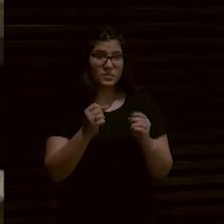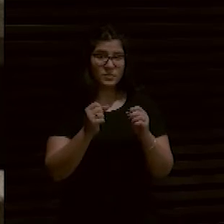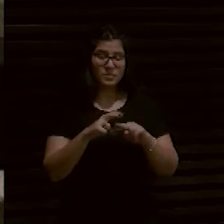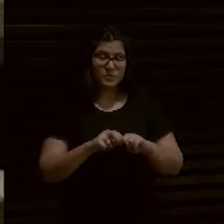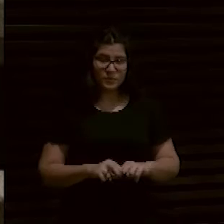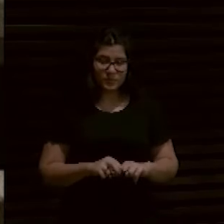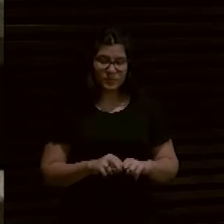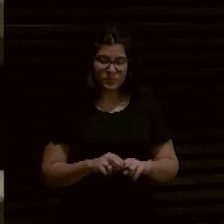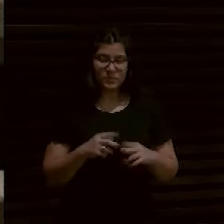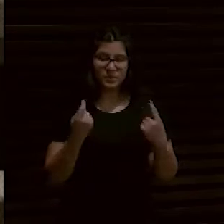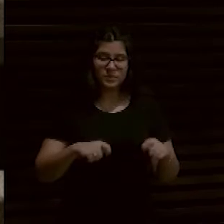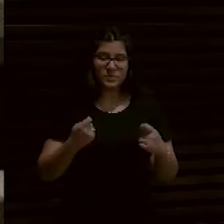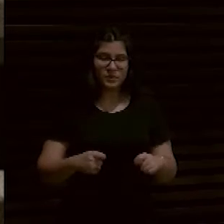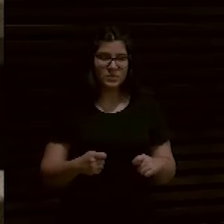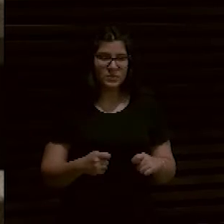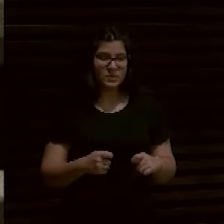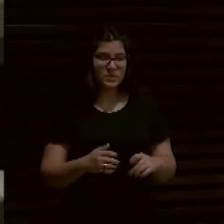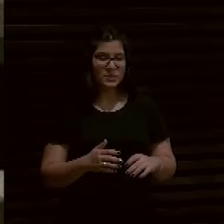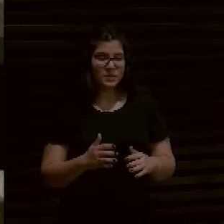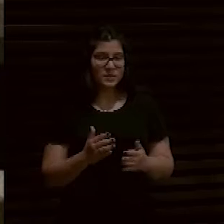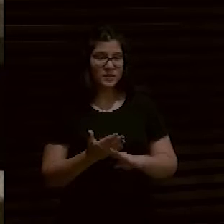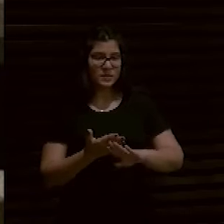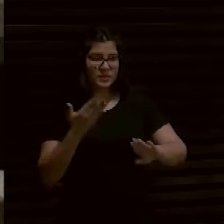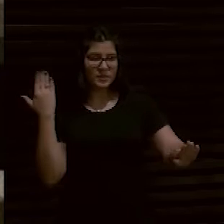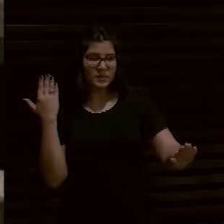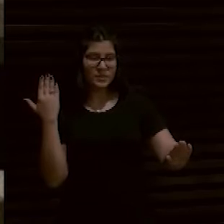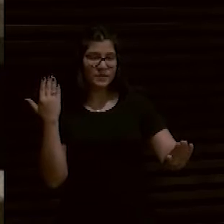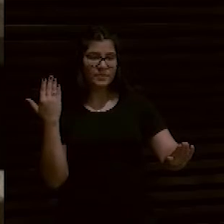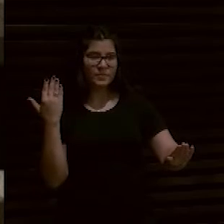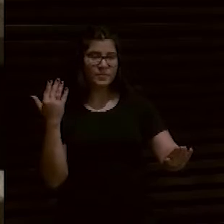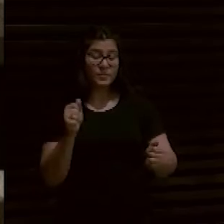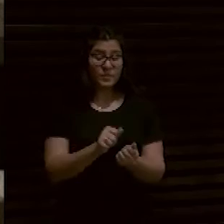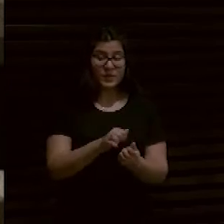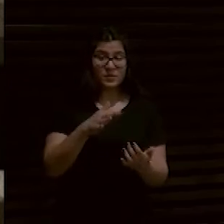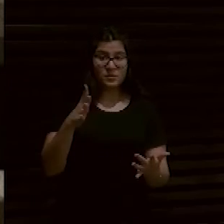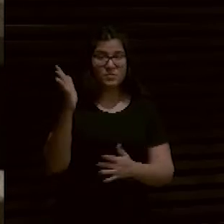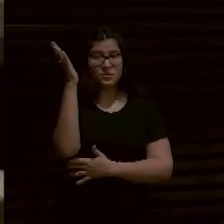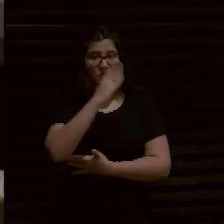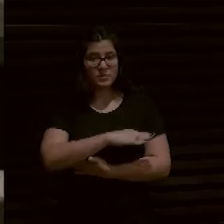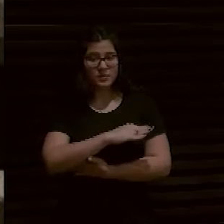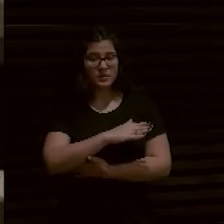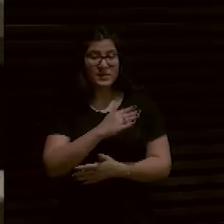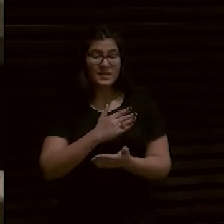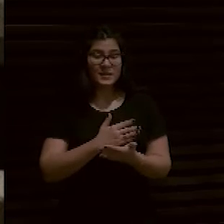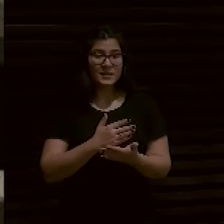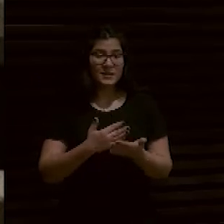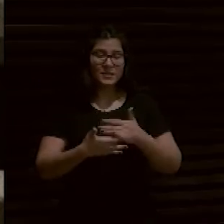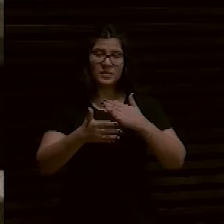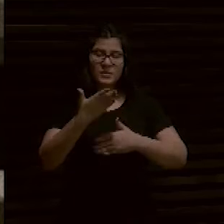separar o precioso do vil. Para tanto, o seu vaticínio, por meio de Jeremias, cuida